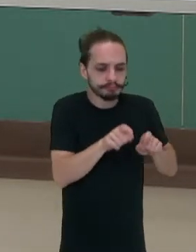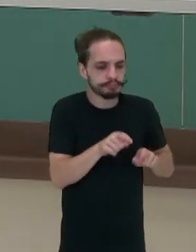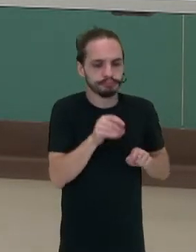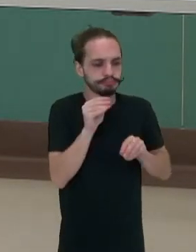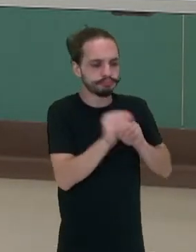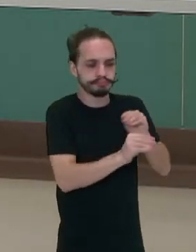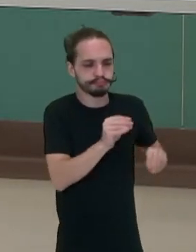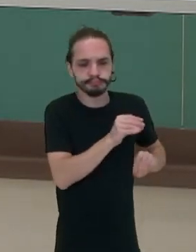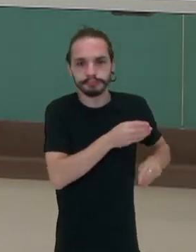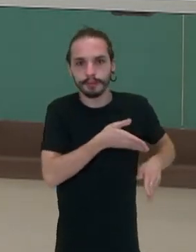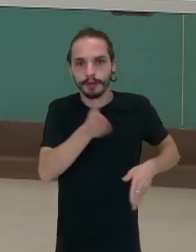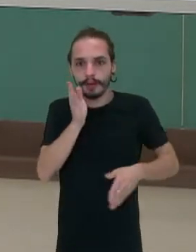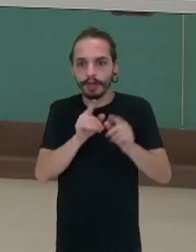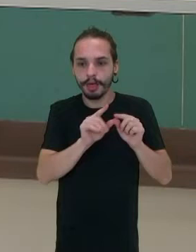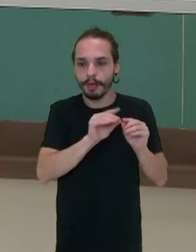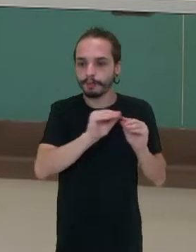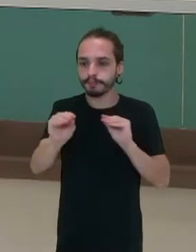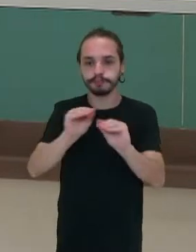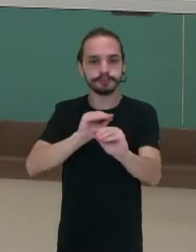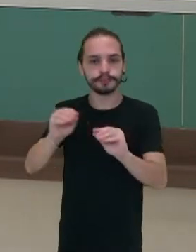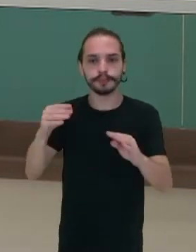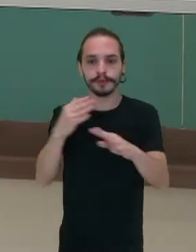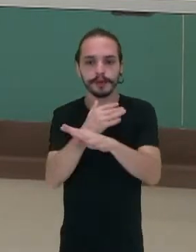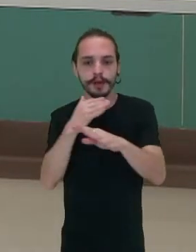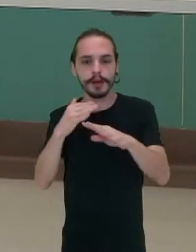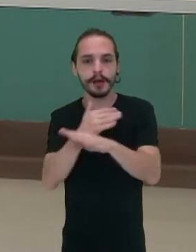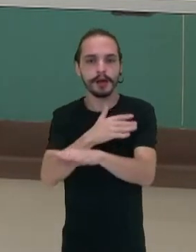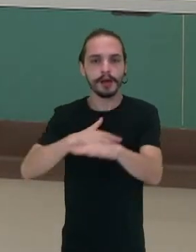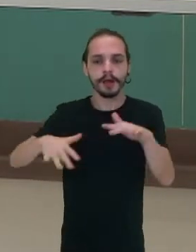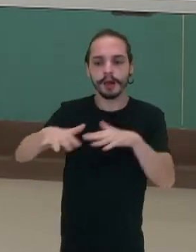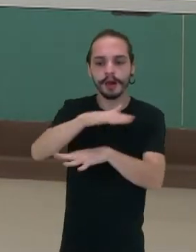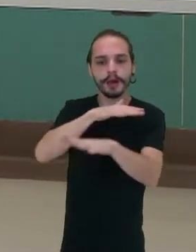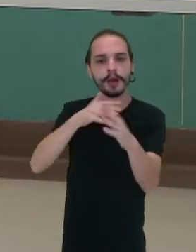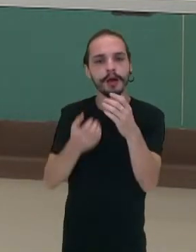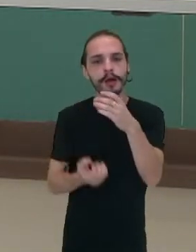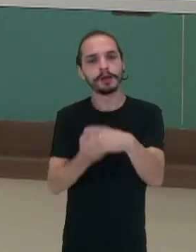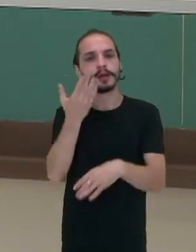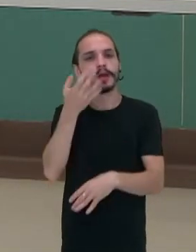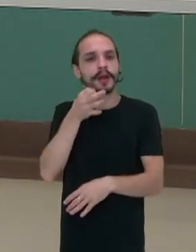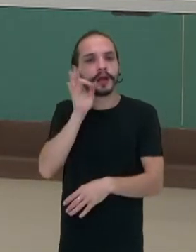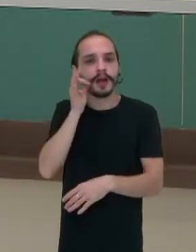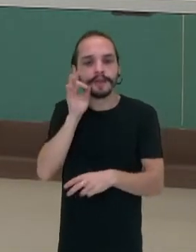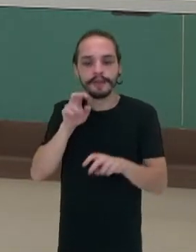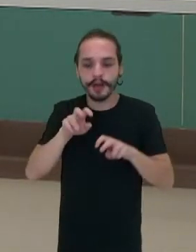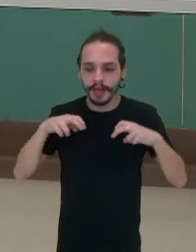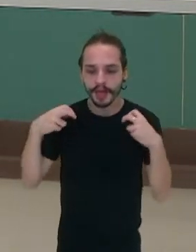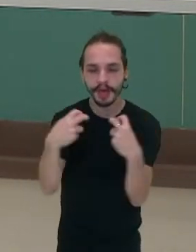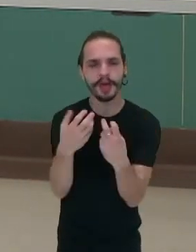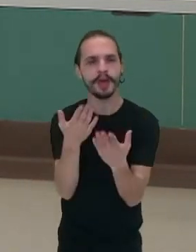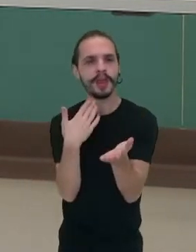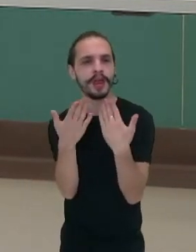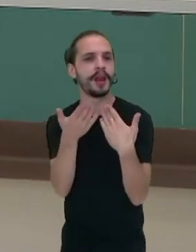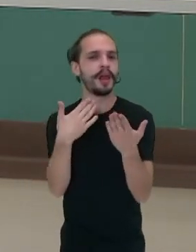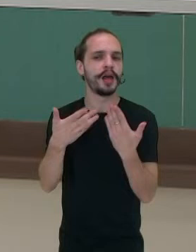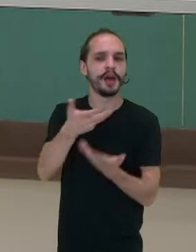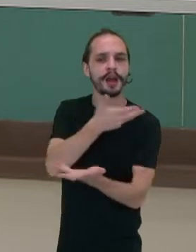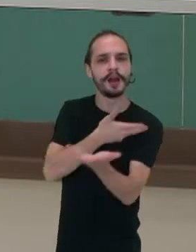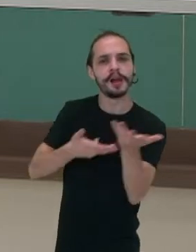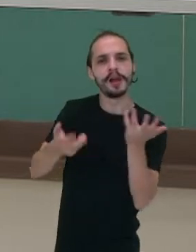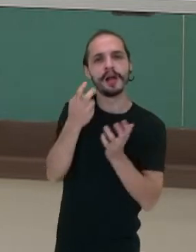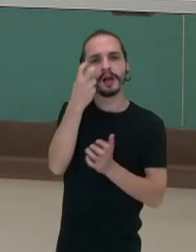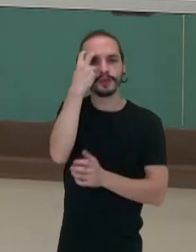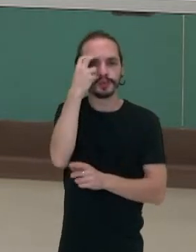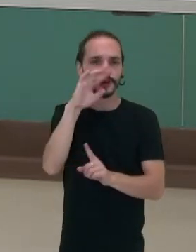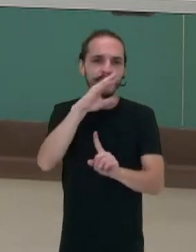as cidades grandes estão crescendo, aí surgem os cafés, surge a confraternização, as pessoas começam a falar sobre cultura, sobre arte, sobre literatura, então as